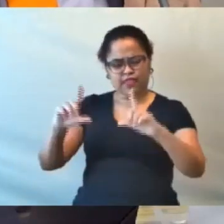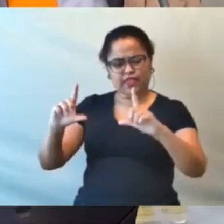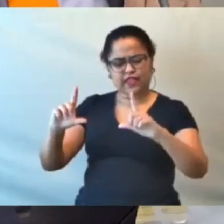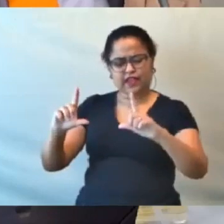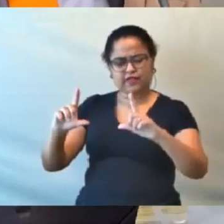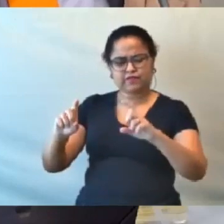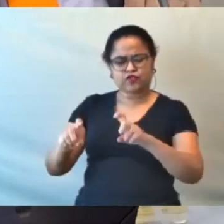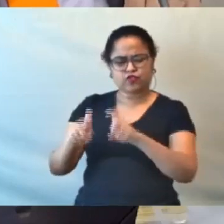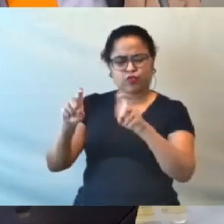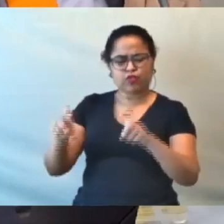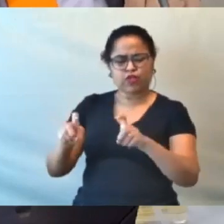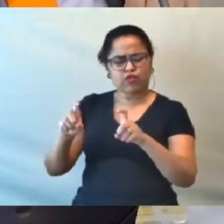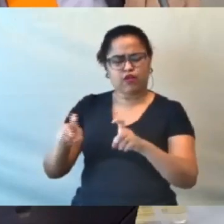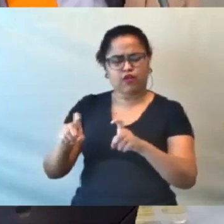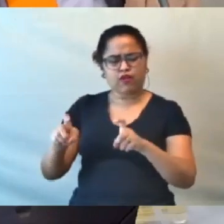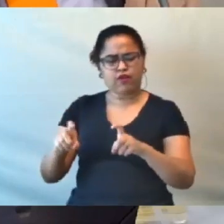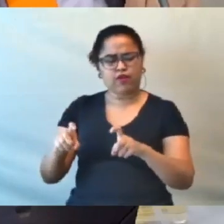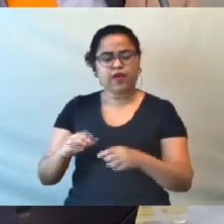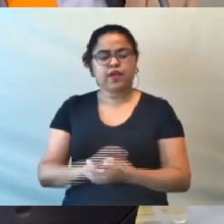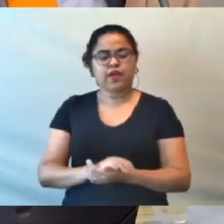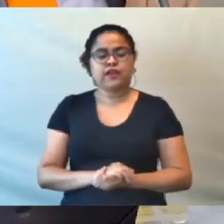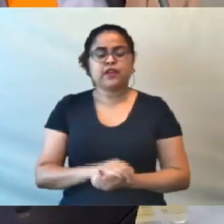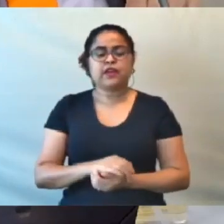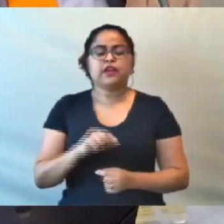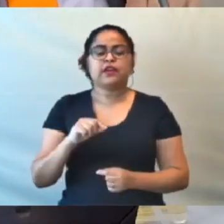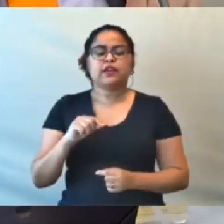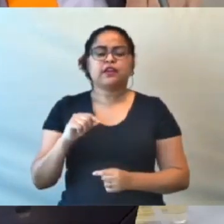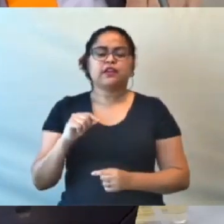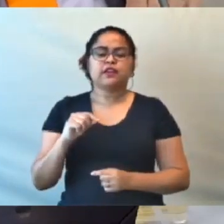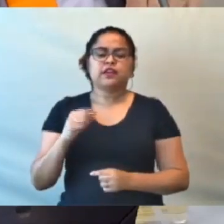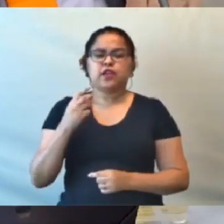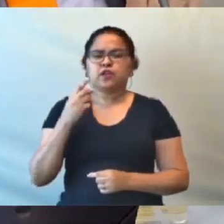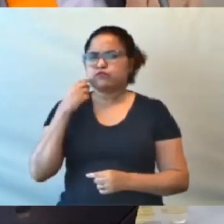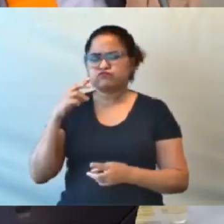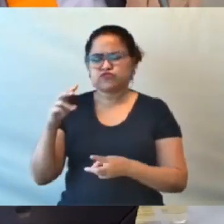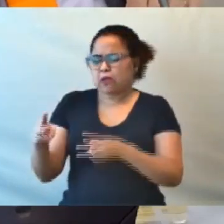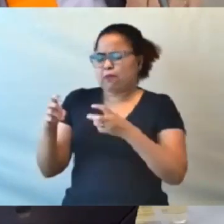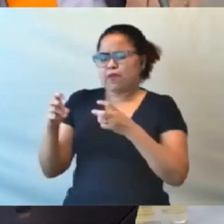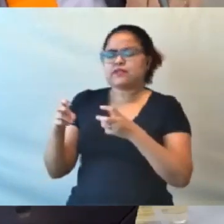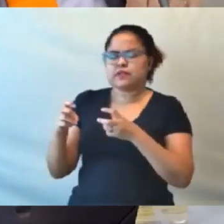mão, o senhor quer se manifestar, a gente volta no questionamento, se for o caso.